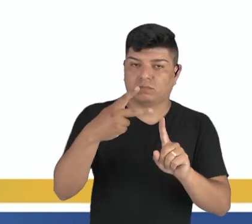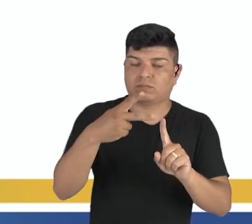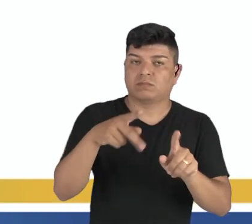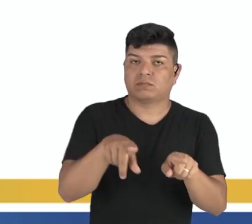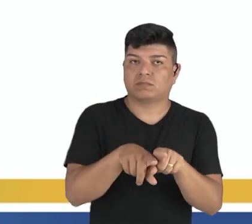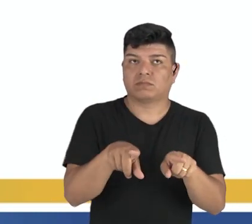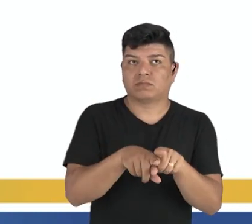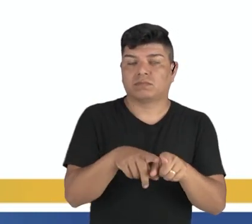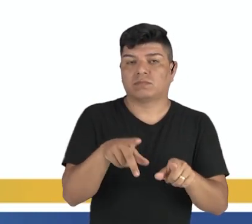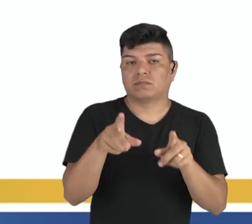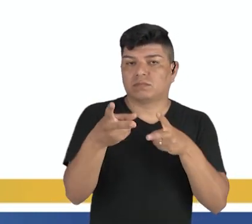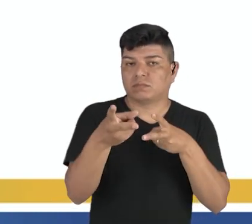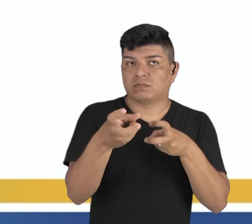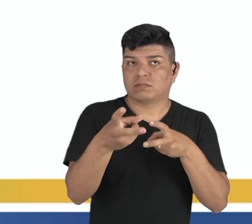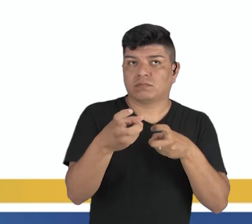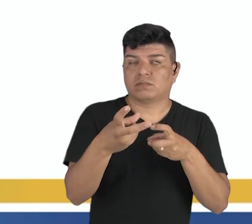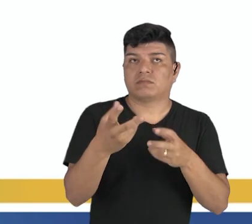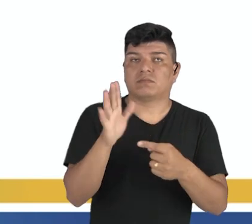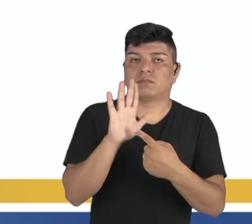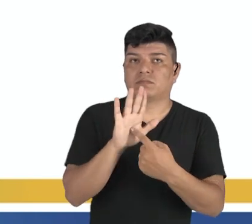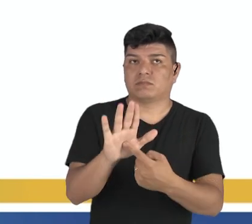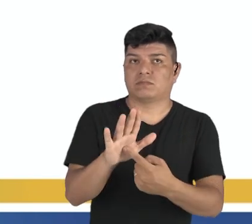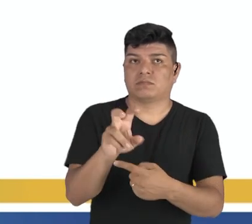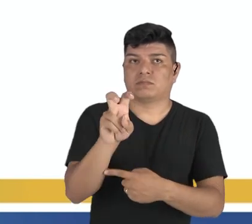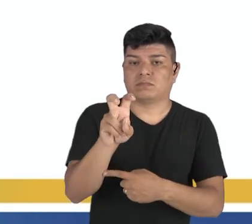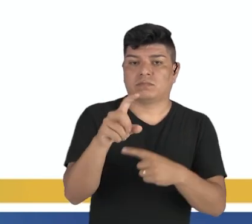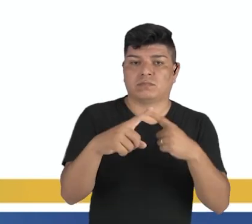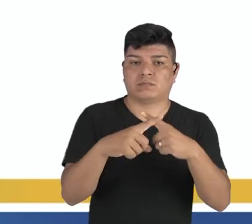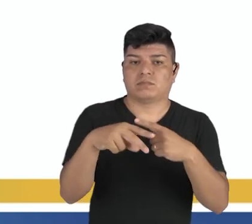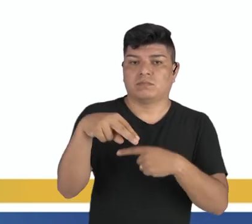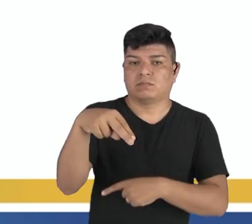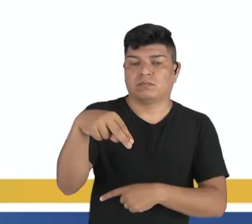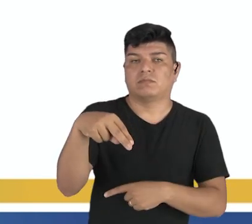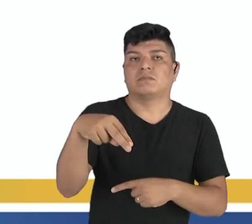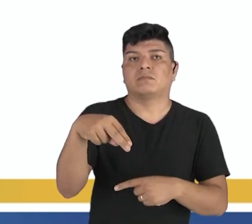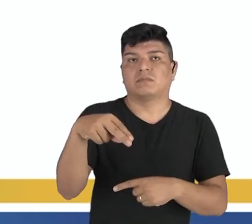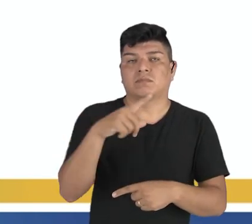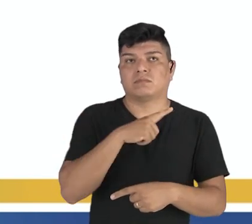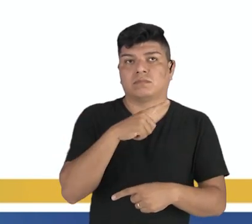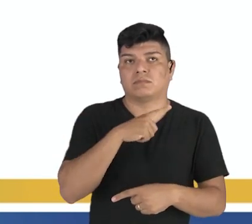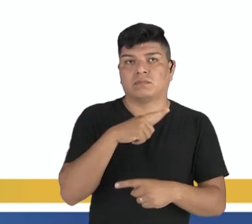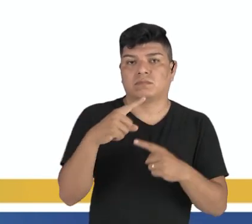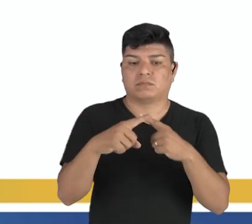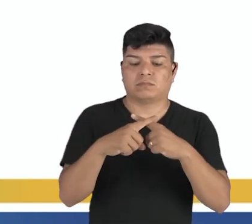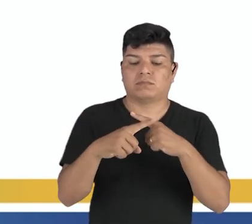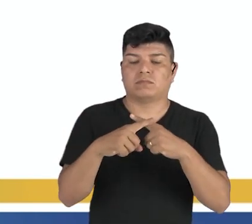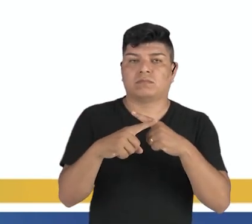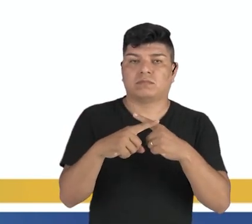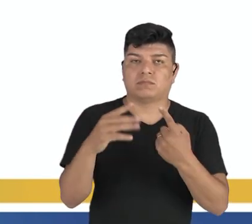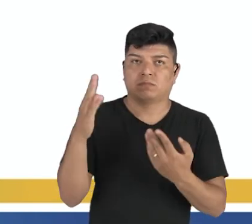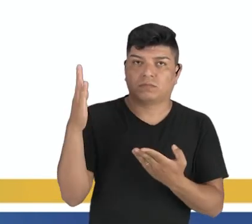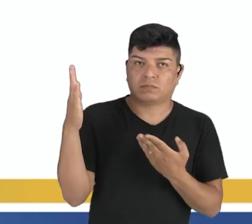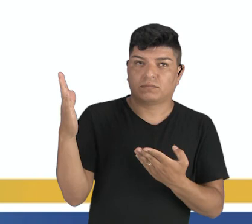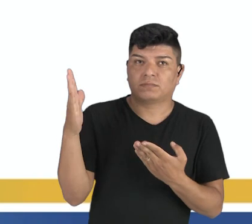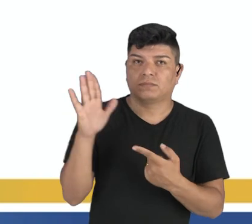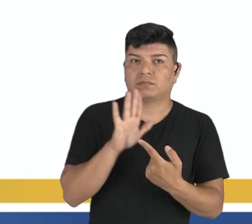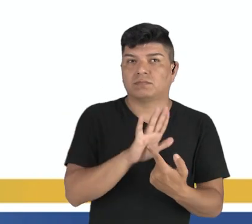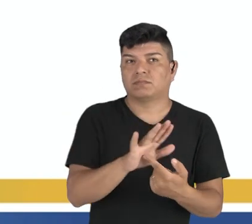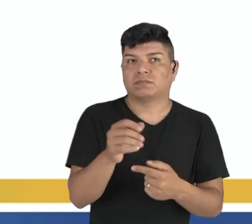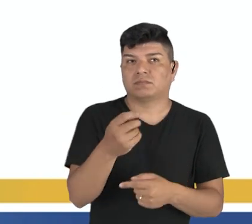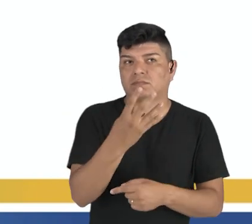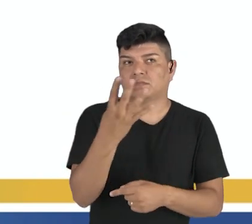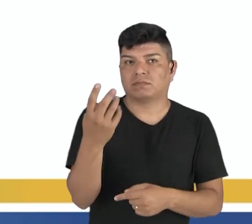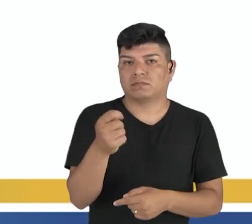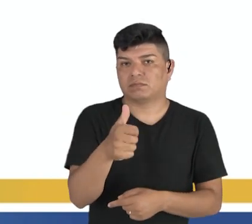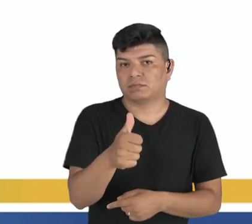descrita, nós obtemos a expressão algébrica 5 vezes n, ou seja, nós temos uma multiplicação aí, para indicar a quantidade